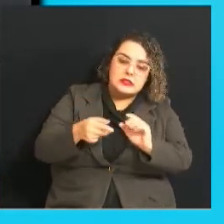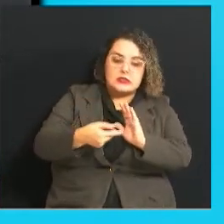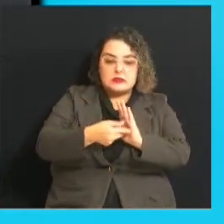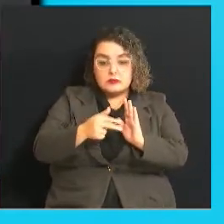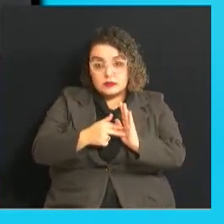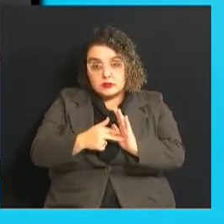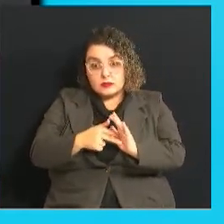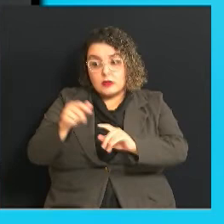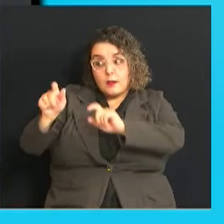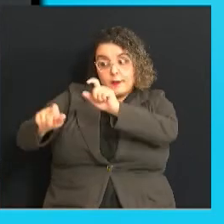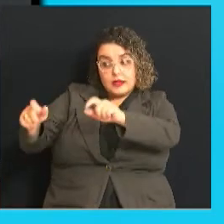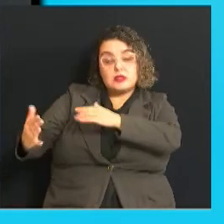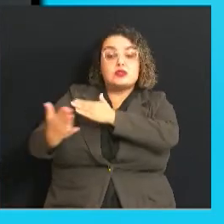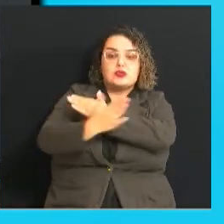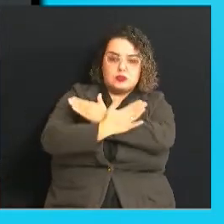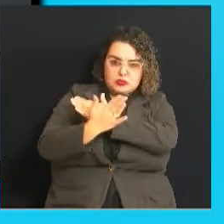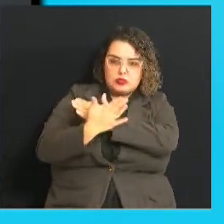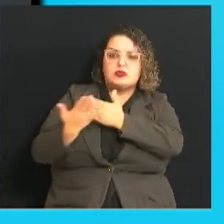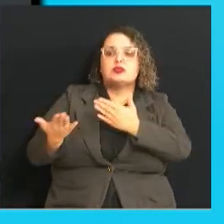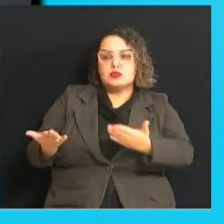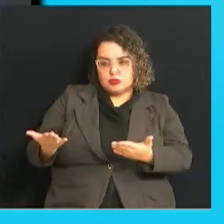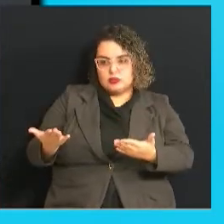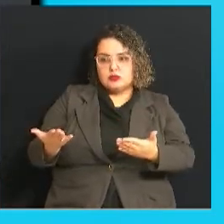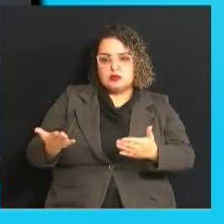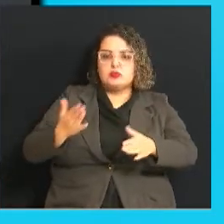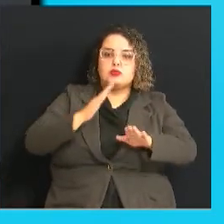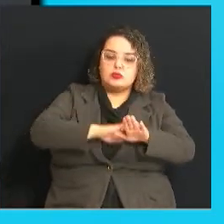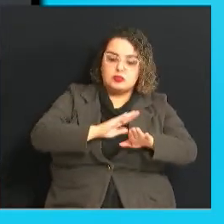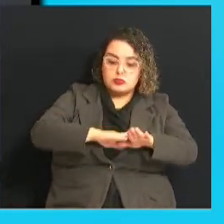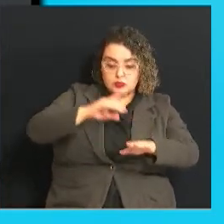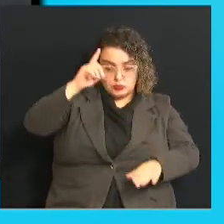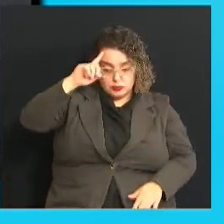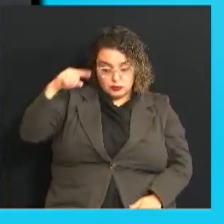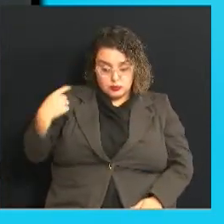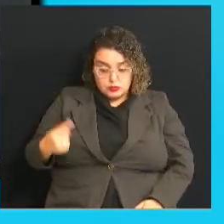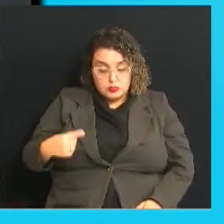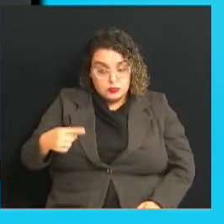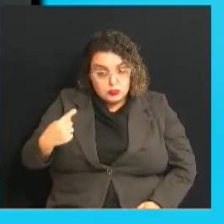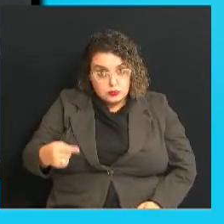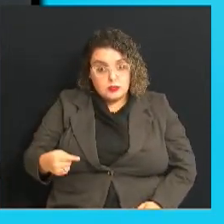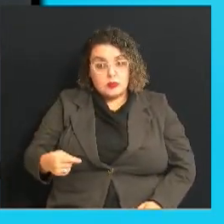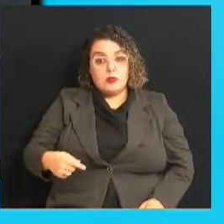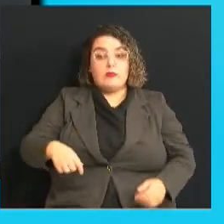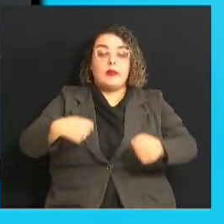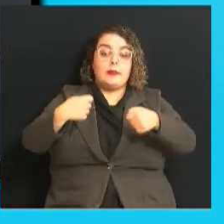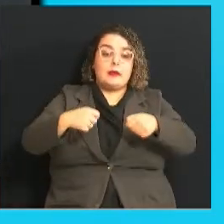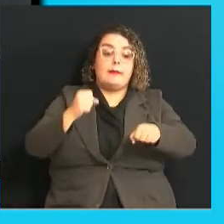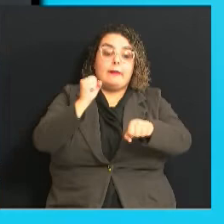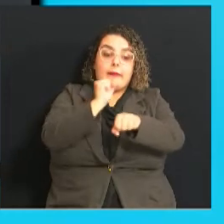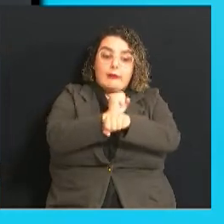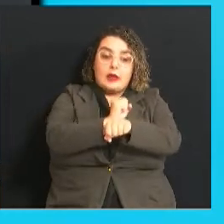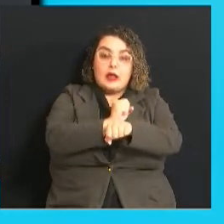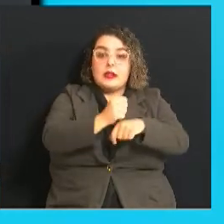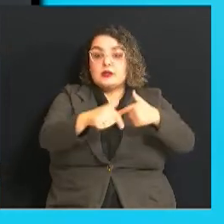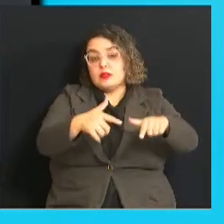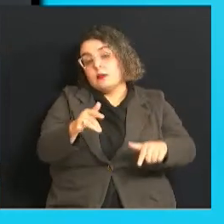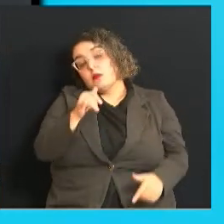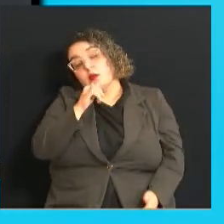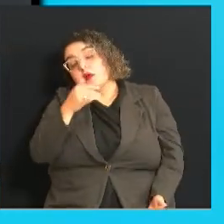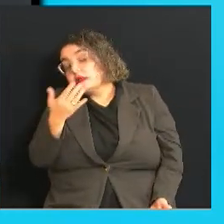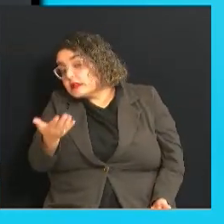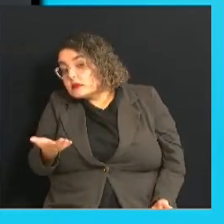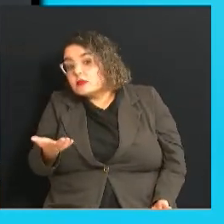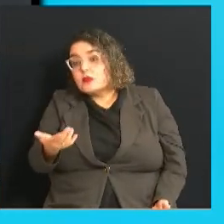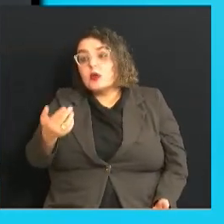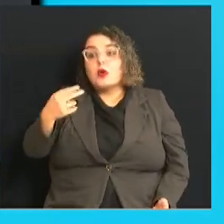outras pessoas para auxiliá-las nessas atividades, ela vai precisar se desligar do trabalho, por exemplo, ou ela vai ter que usar